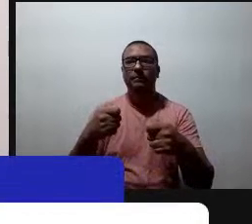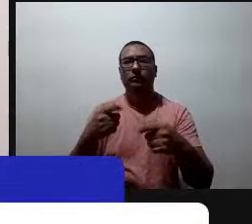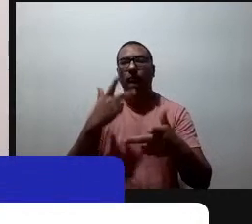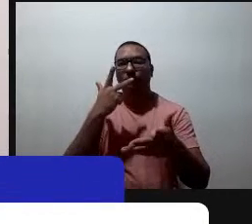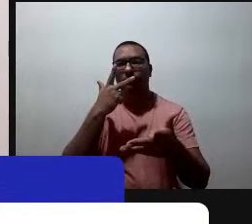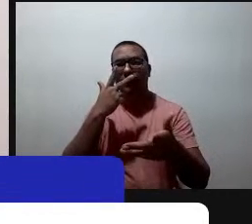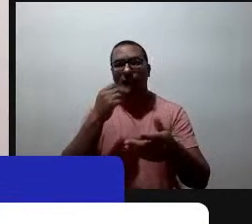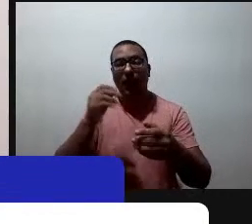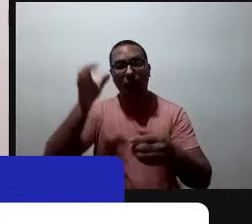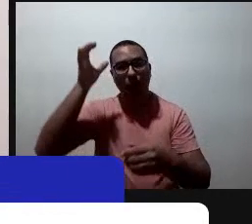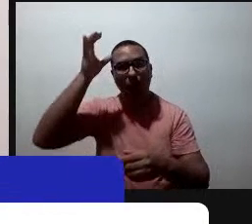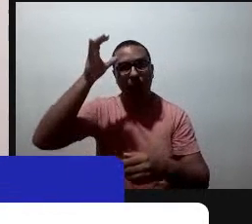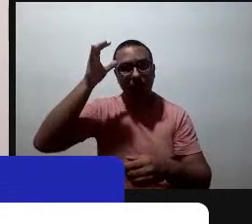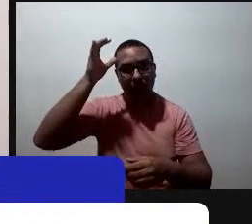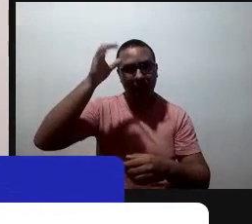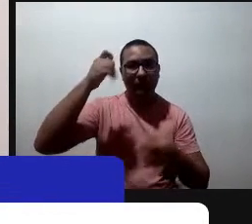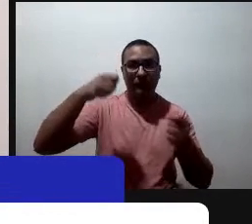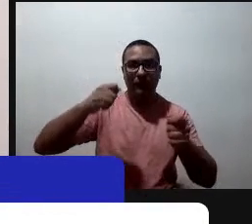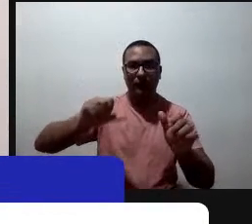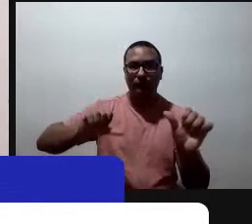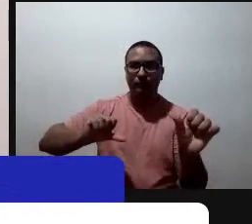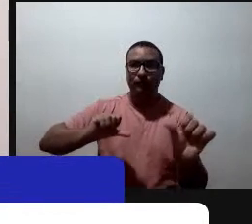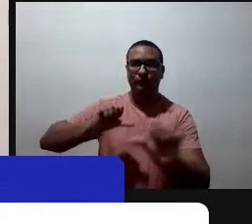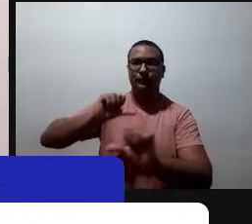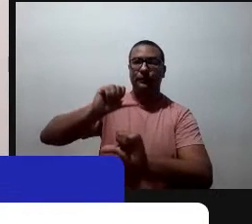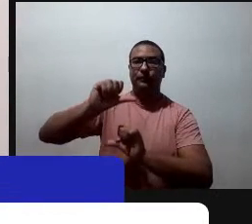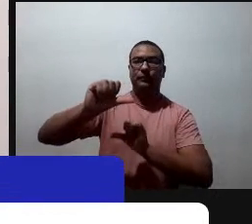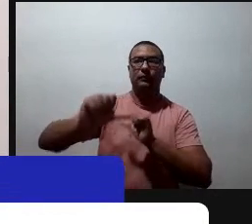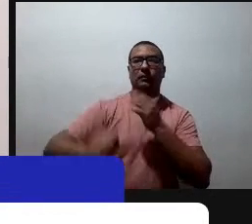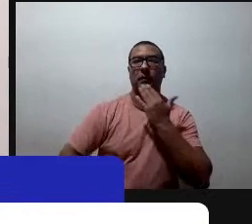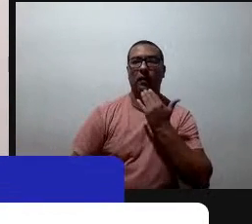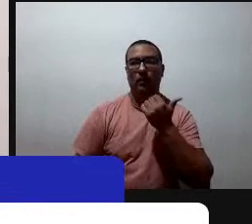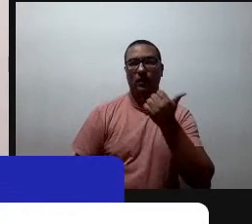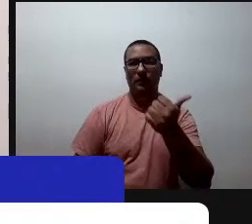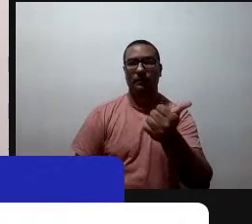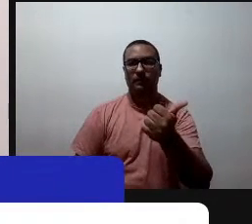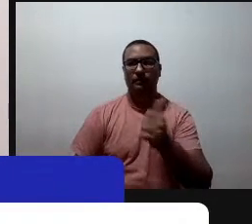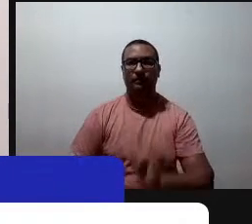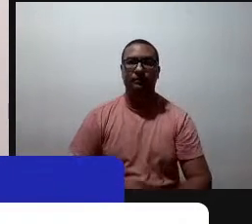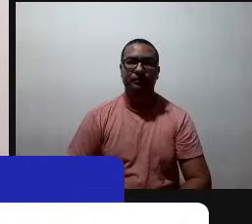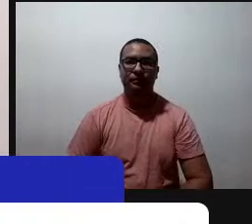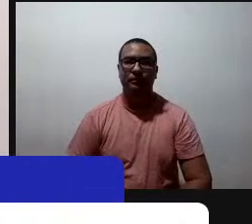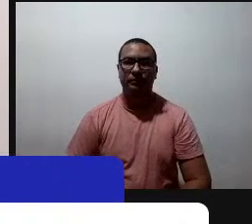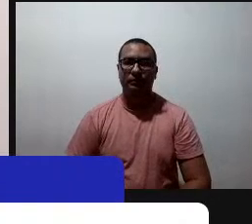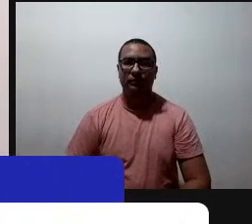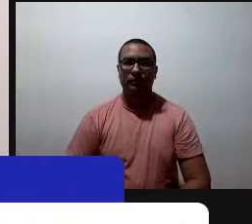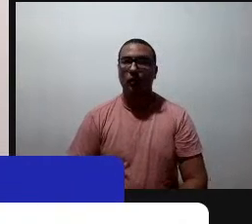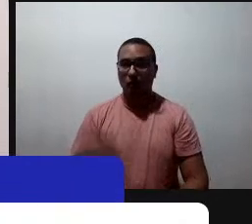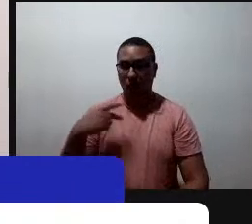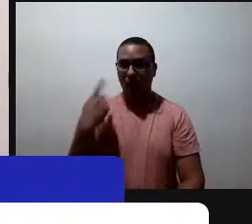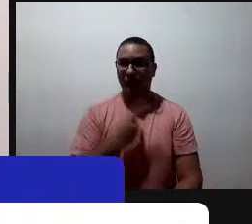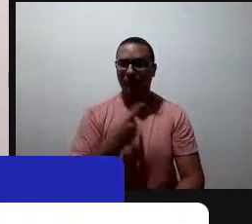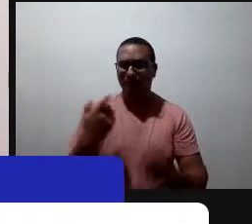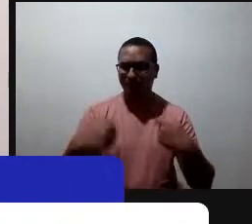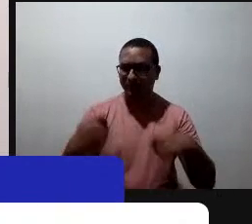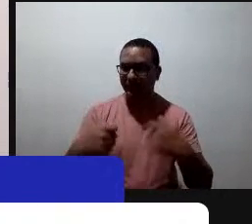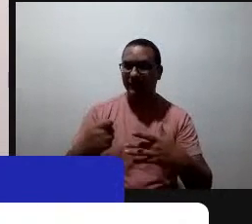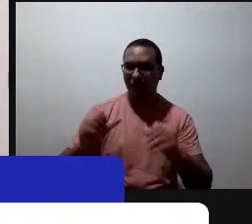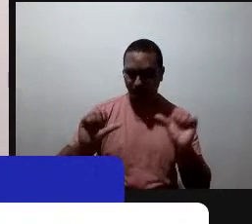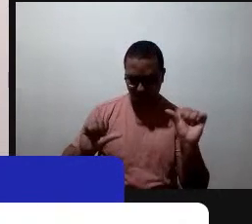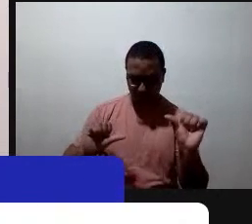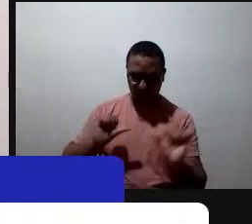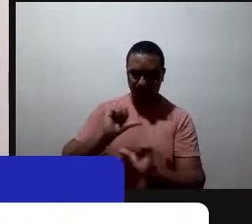consciência coletiva nossa, né, enquanto humano. A gente precisa aumentar essa consciência coletiva para